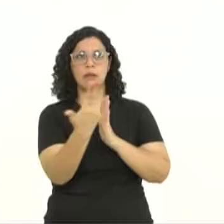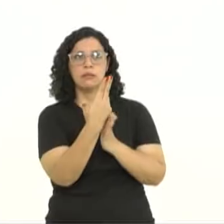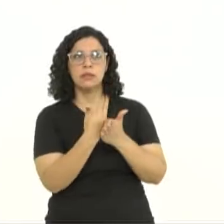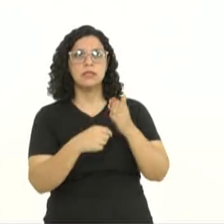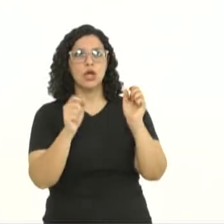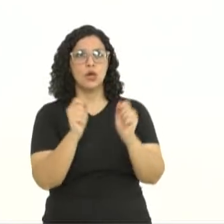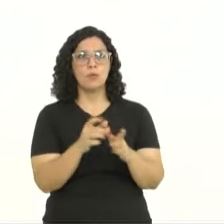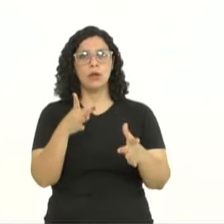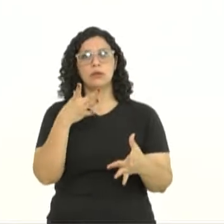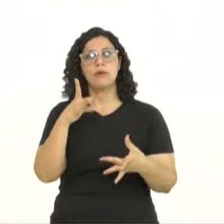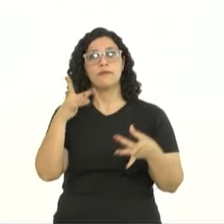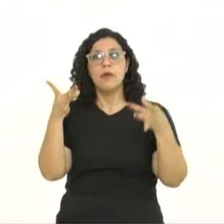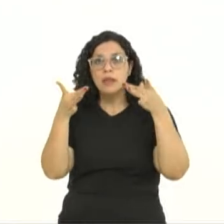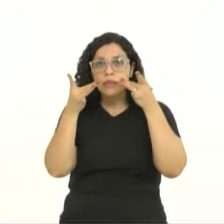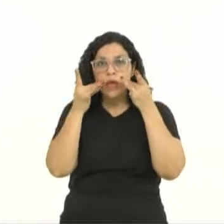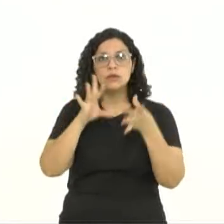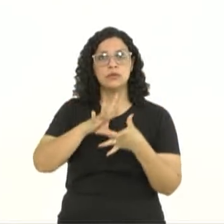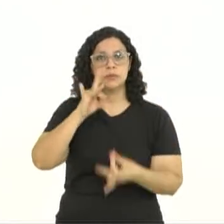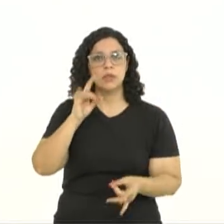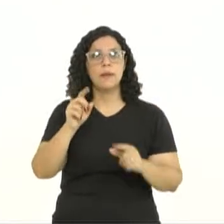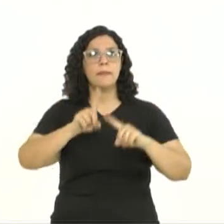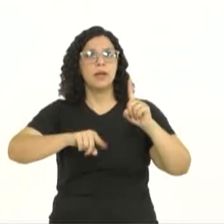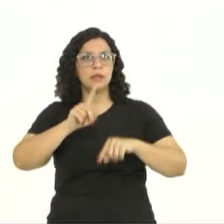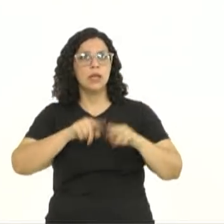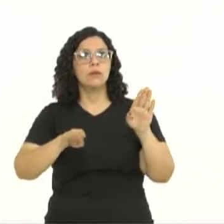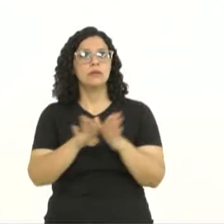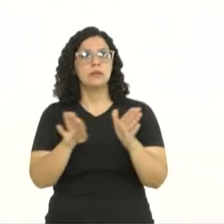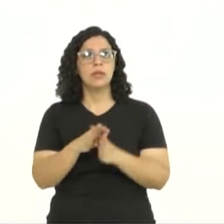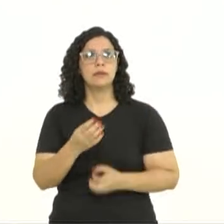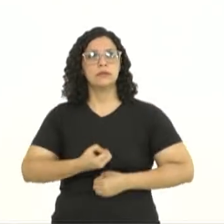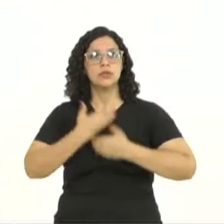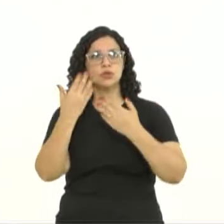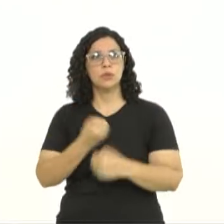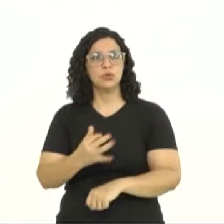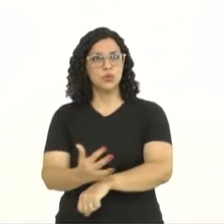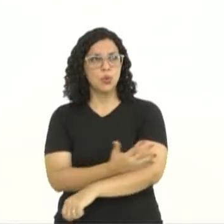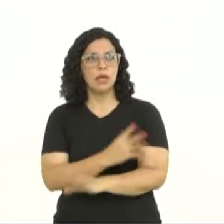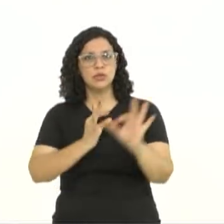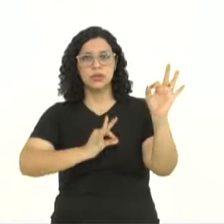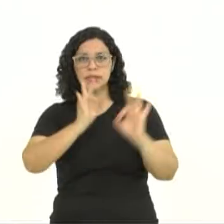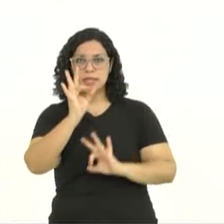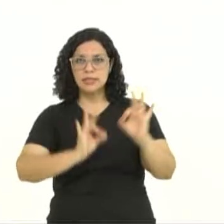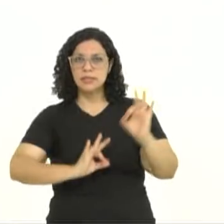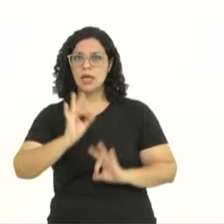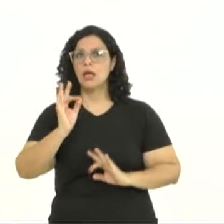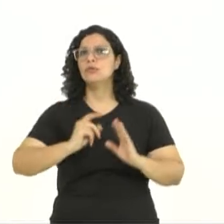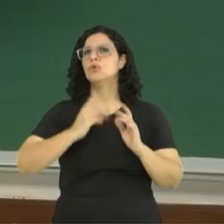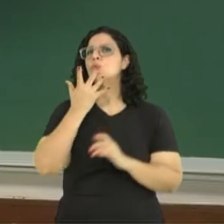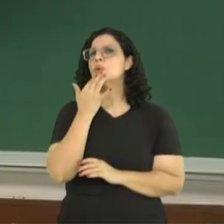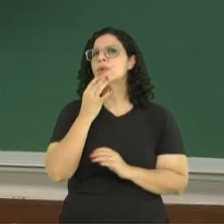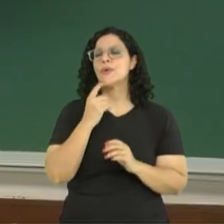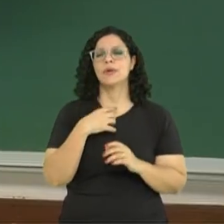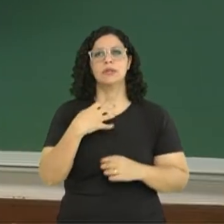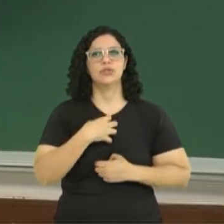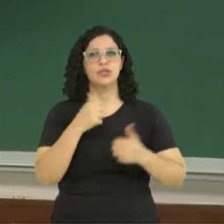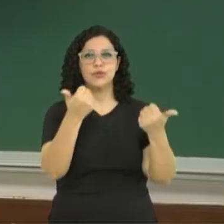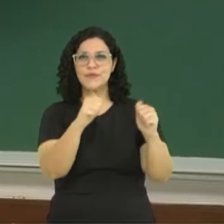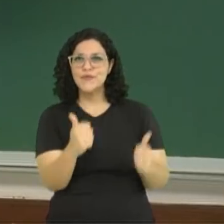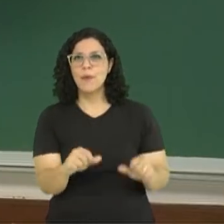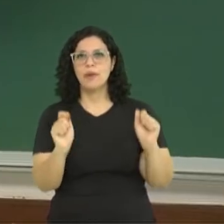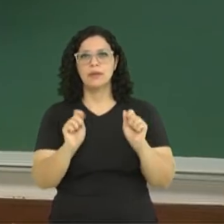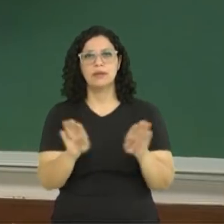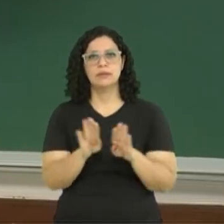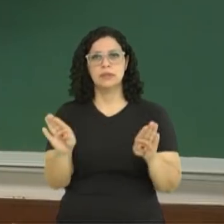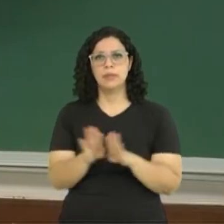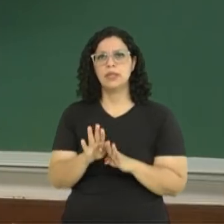podem ser literais ou abstratas, tais representações ou materializações trazem o sentimento do artista através de traços, cores e formas. Primeira coisa, o que